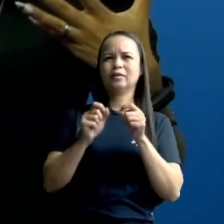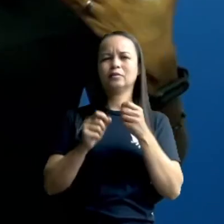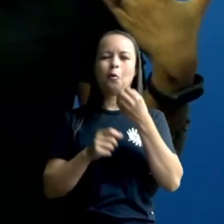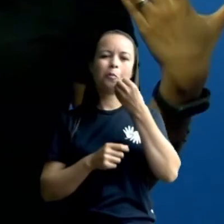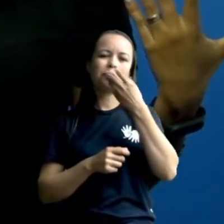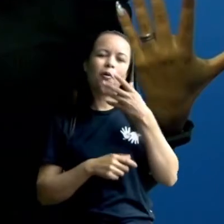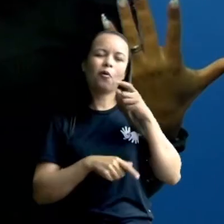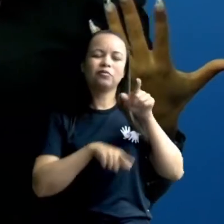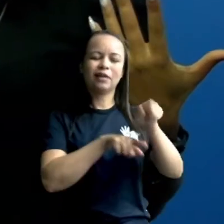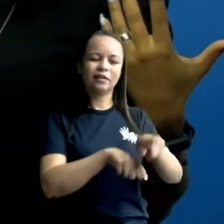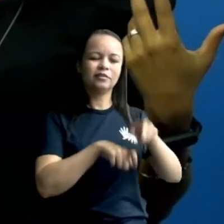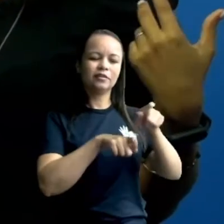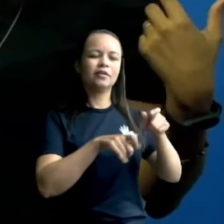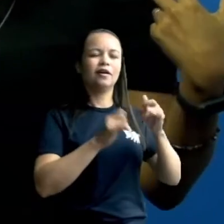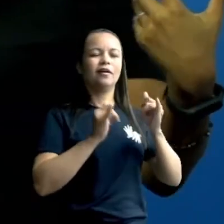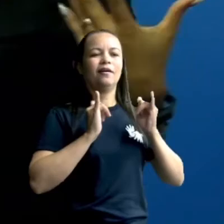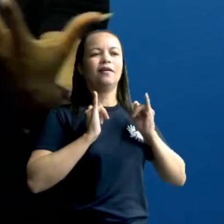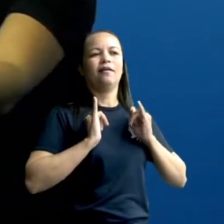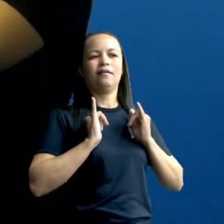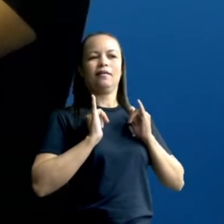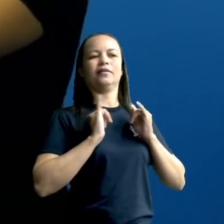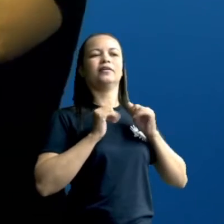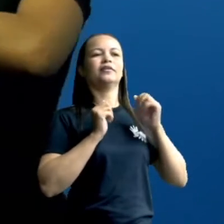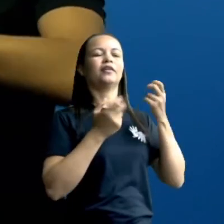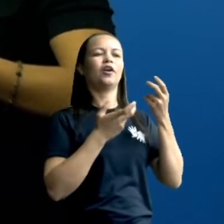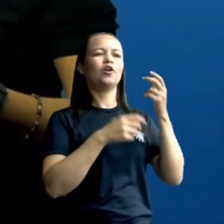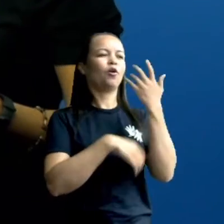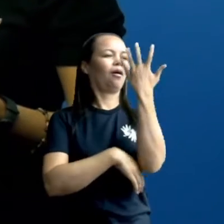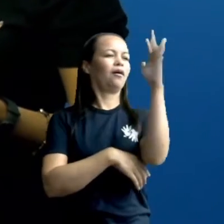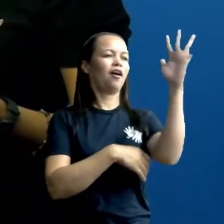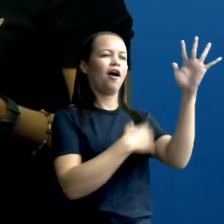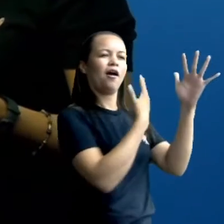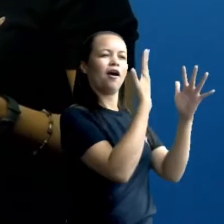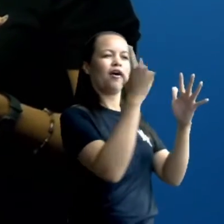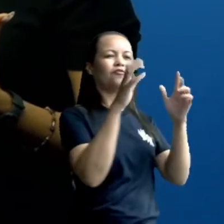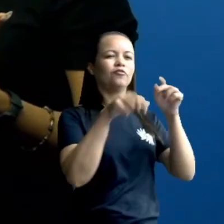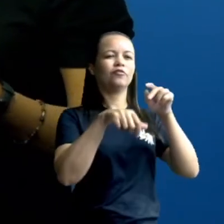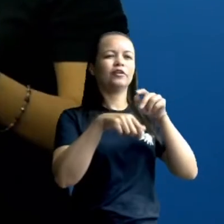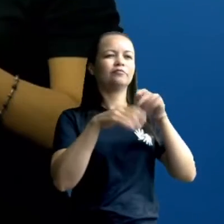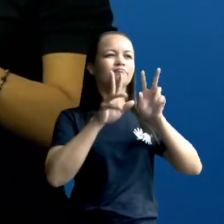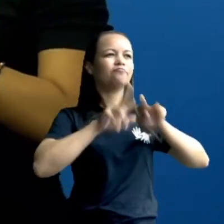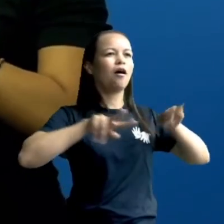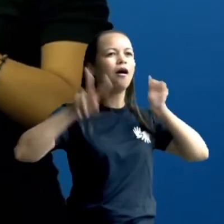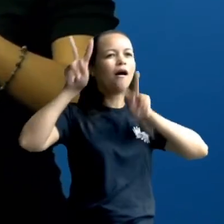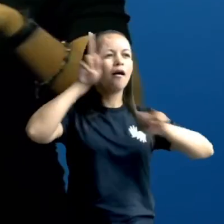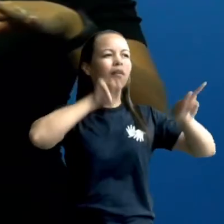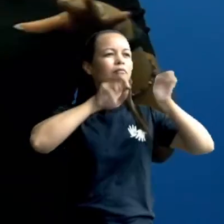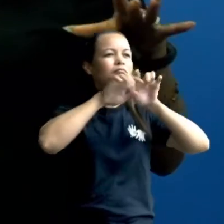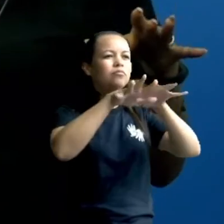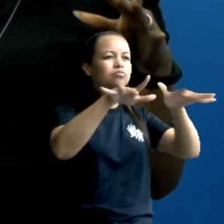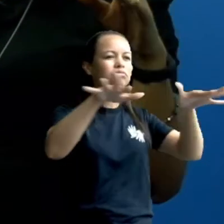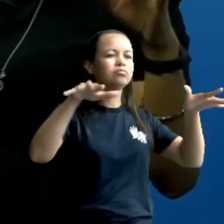você estar na zona rural, que tem aquele verde à vontade para você, né? É aquela região que tem muitos sítios,